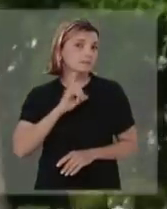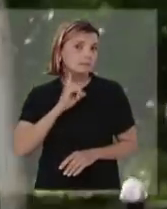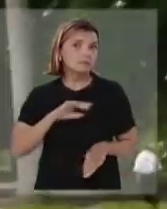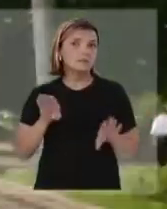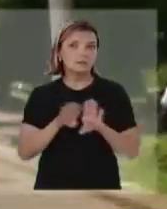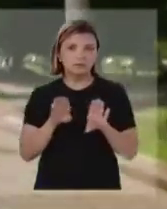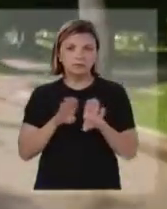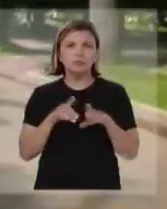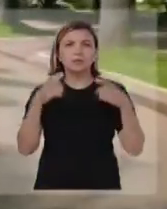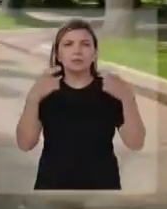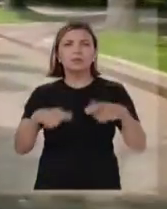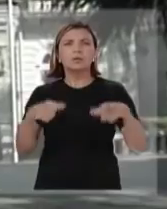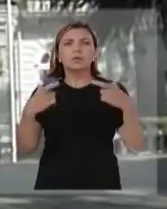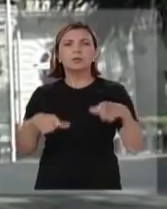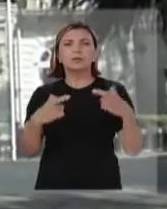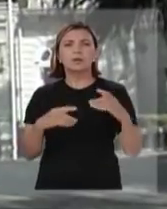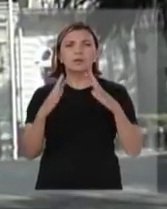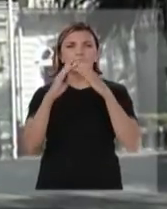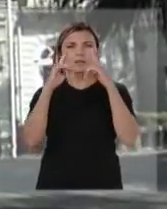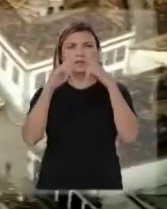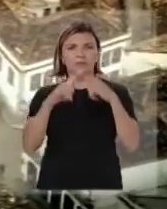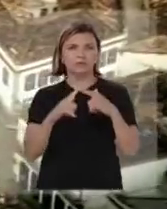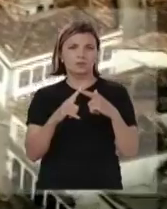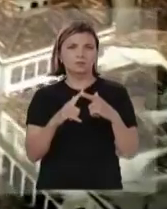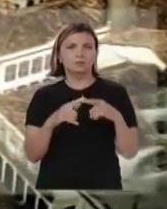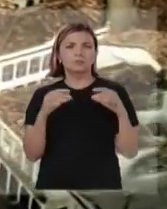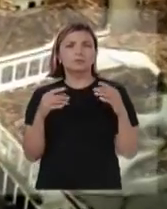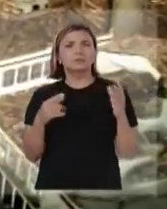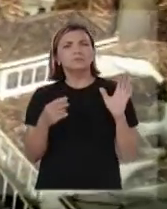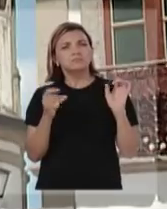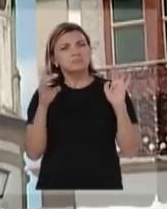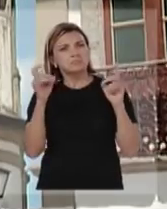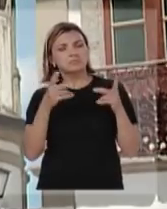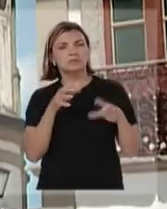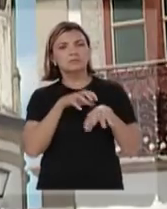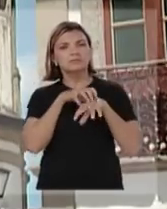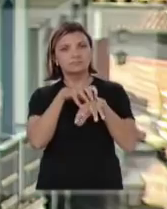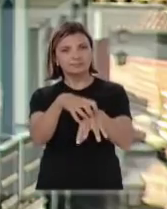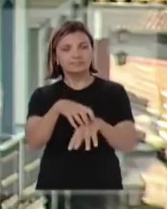E em Minas, além do Palácio da Liberdade, tem a Igreja de Ouro Preto.